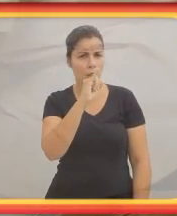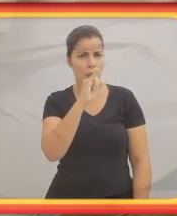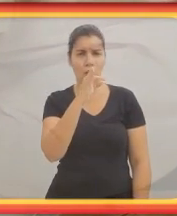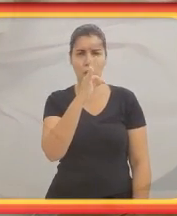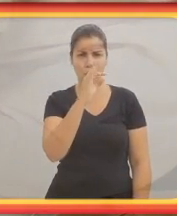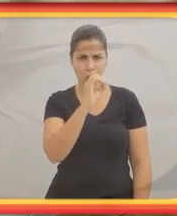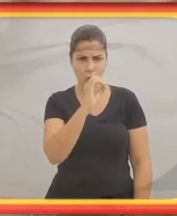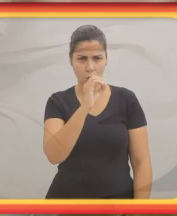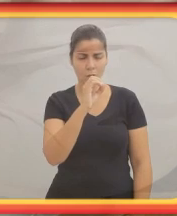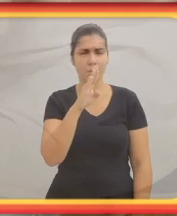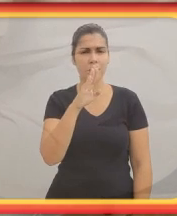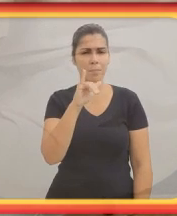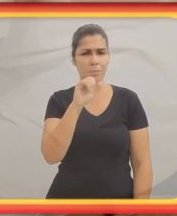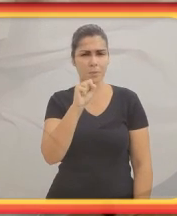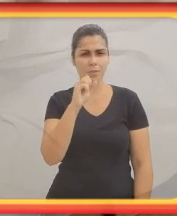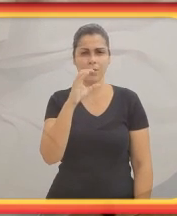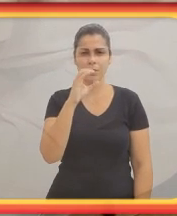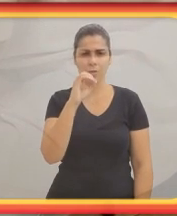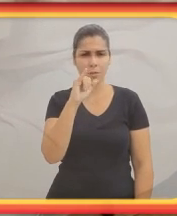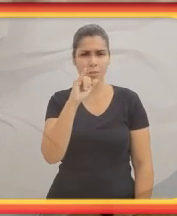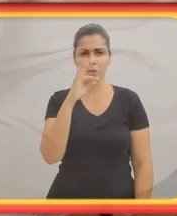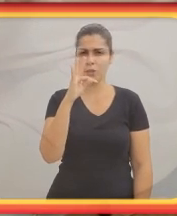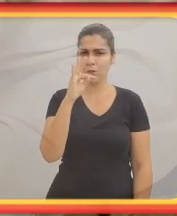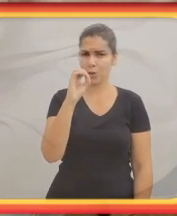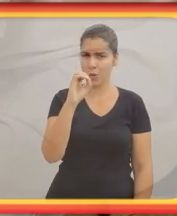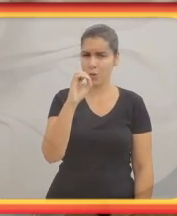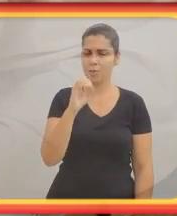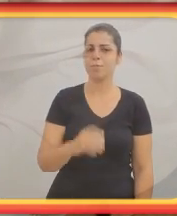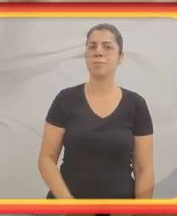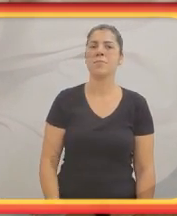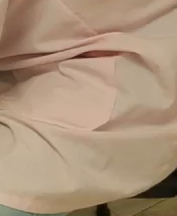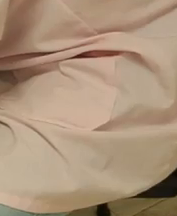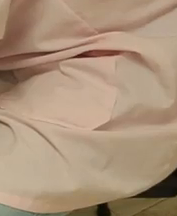Biscoito. Biscoito.